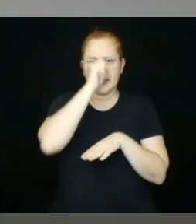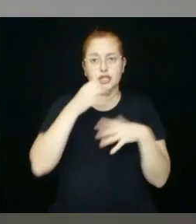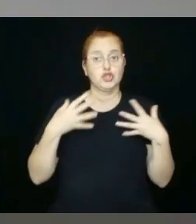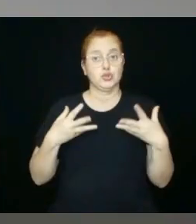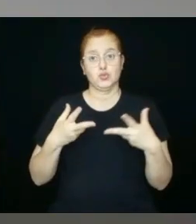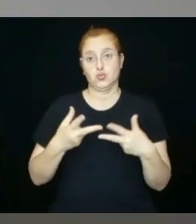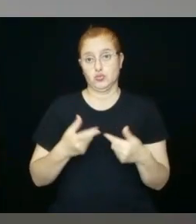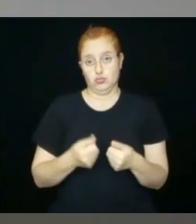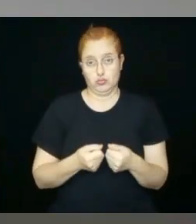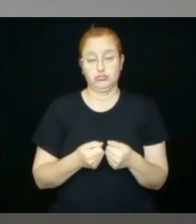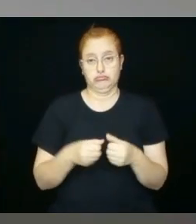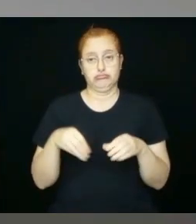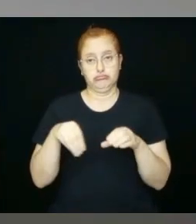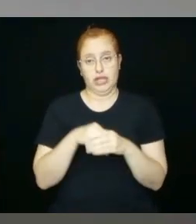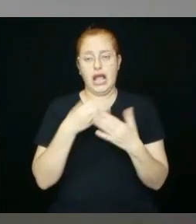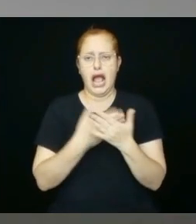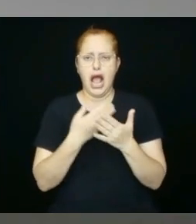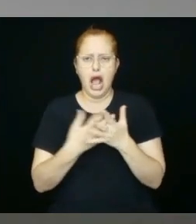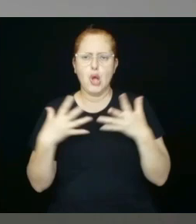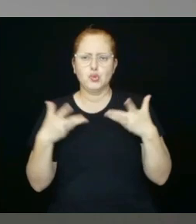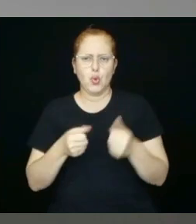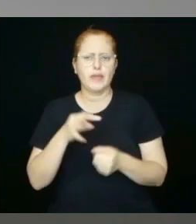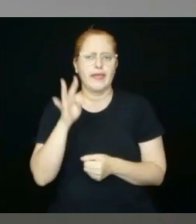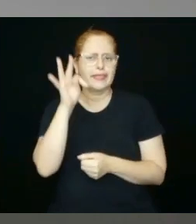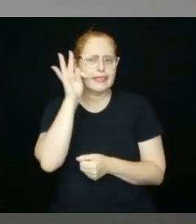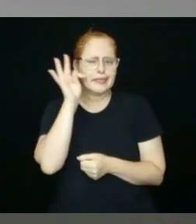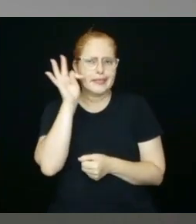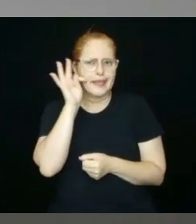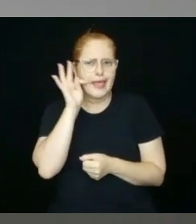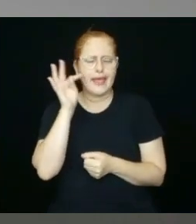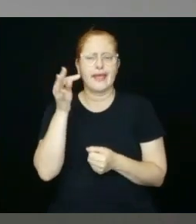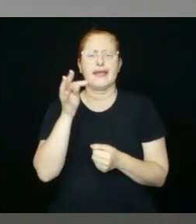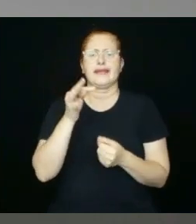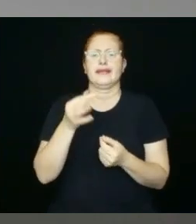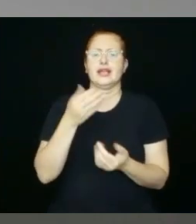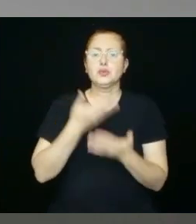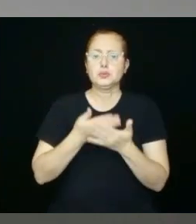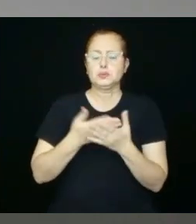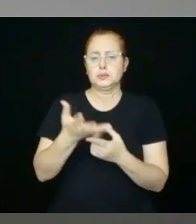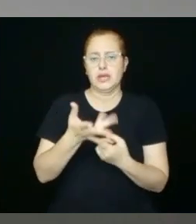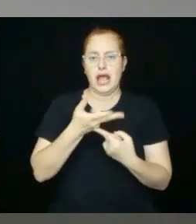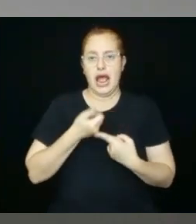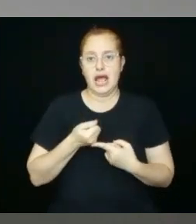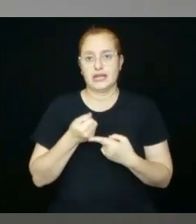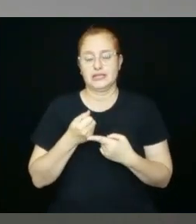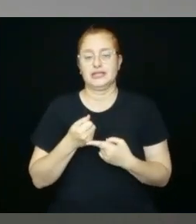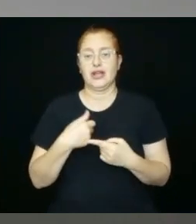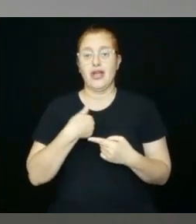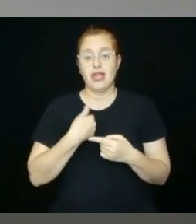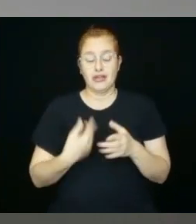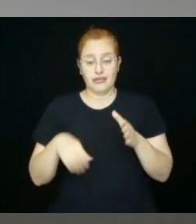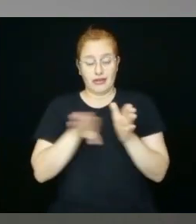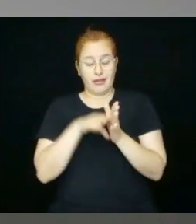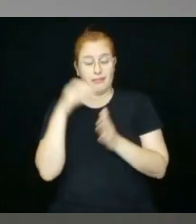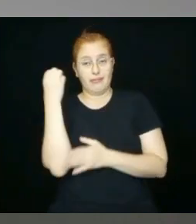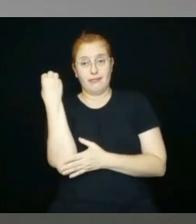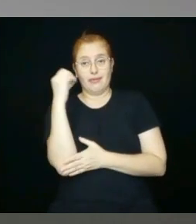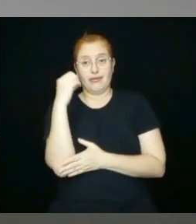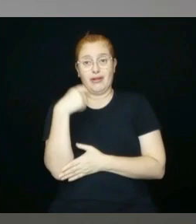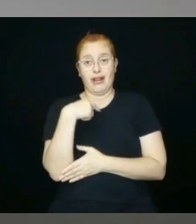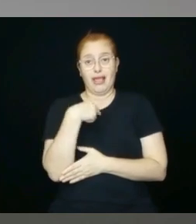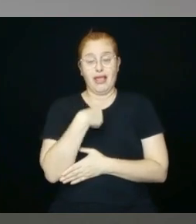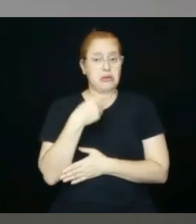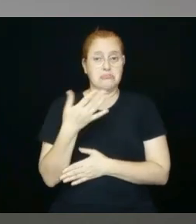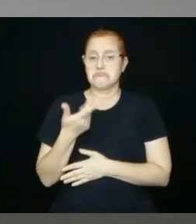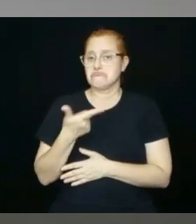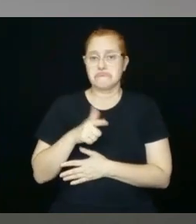aprendi tudo lá, de todas as técnicas, aprendi sobre história da arte, aí estava acontecendo tudo ao mesmo tempo, né? Eu cheguei aqui totalmente verde, né? Não sabia